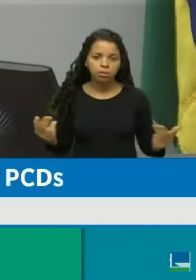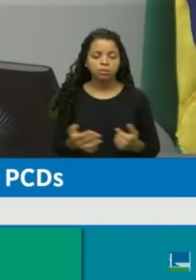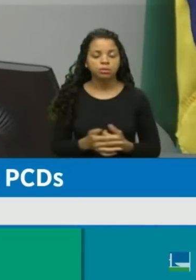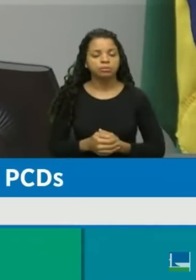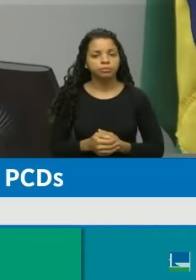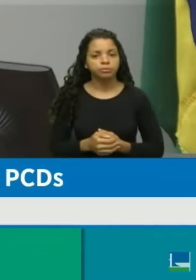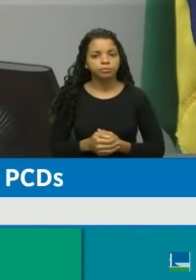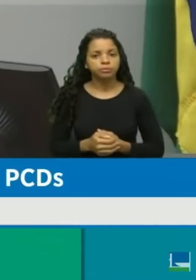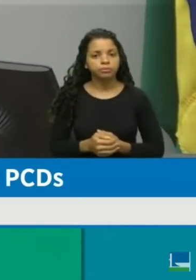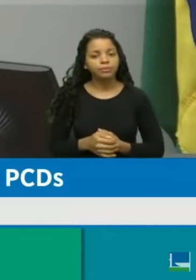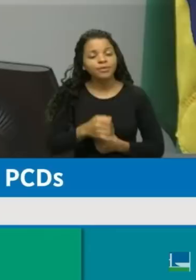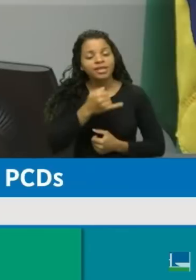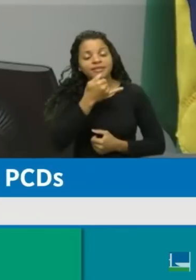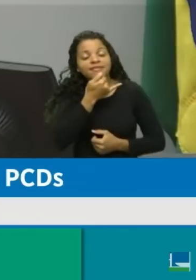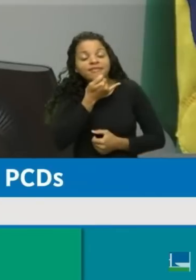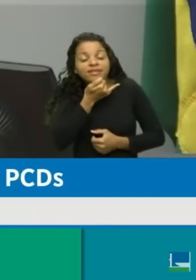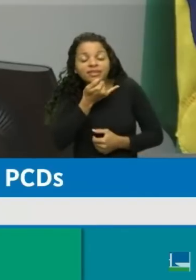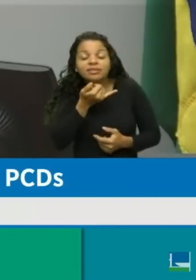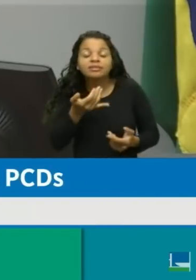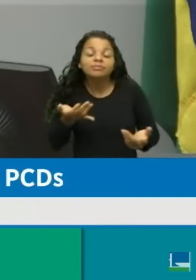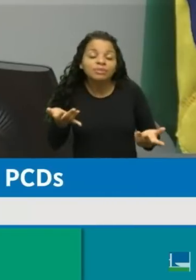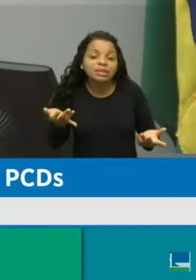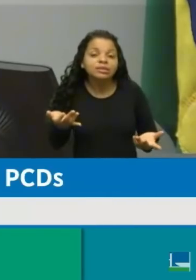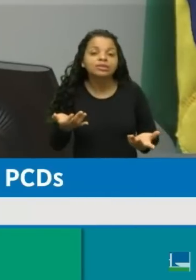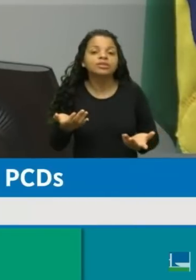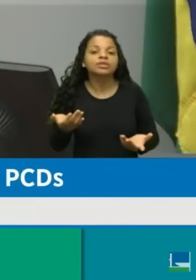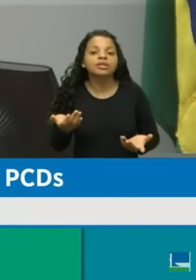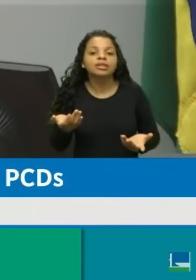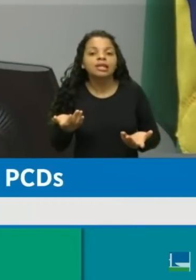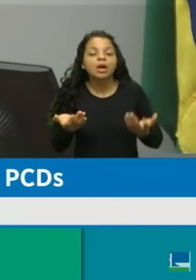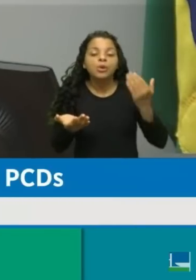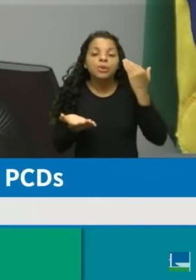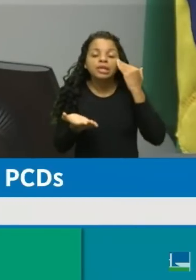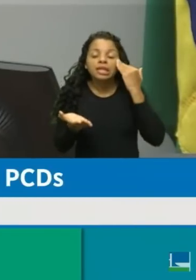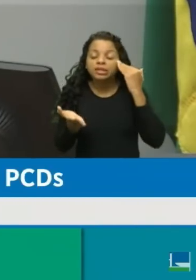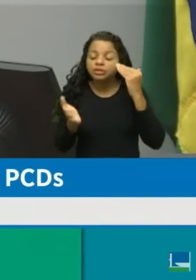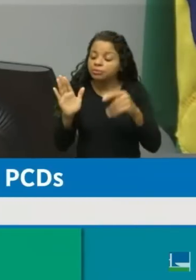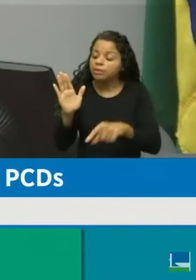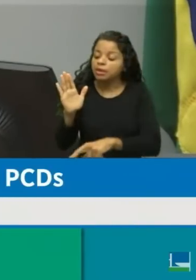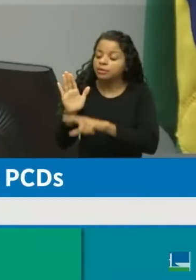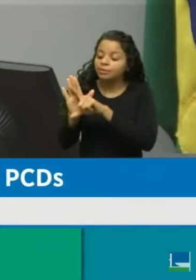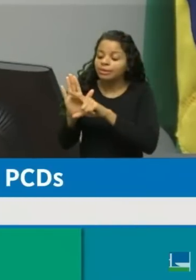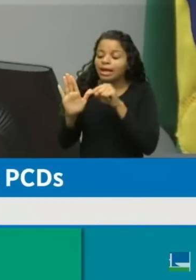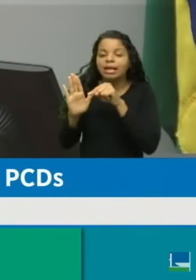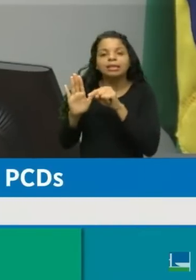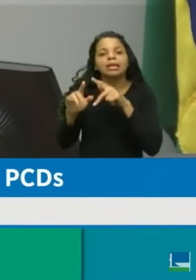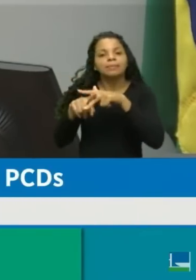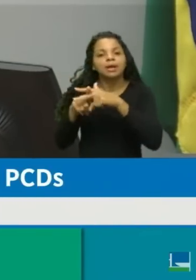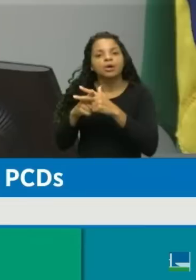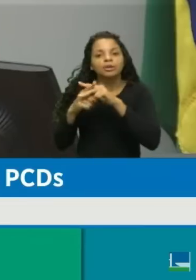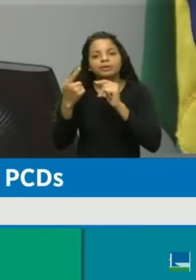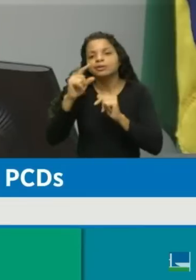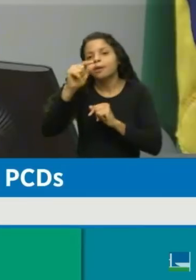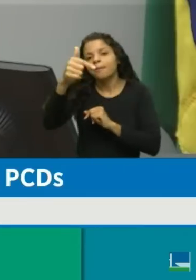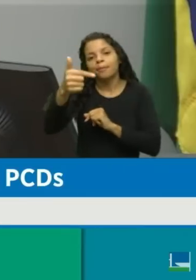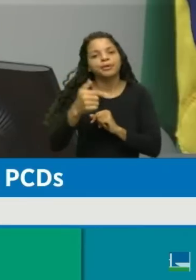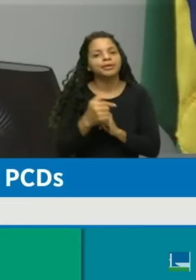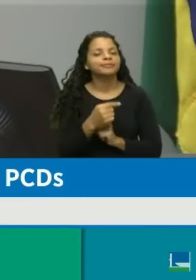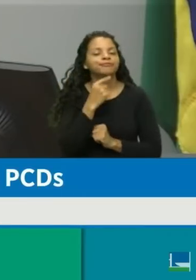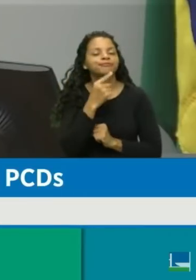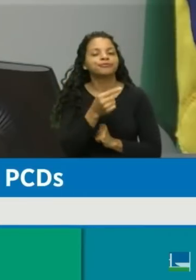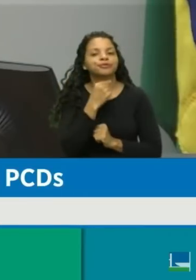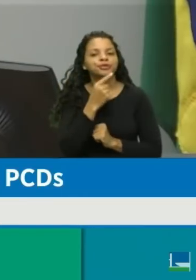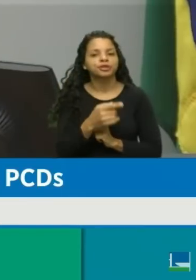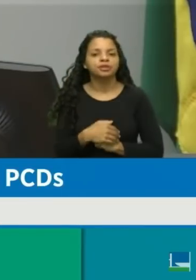Infelizmente, a interpretação, quando se vira uma lei para corrigir depois, não adianta. Ou se